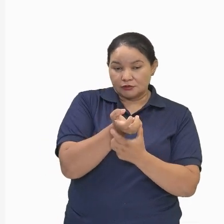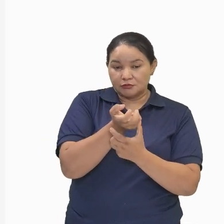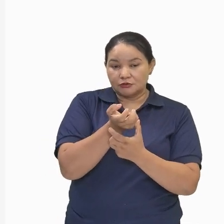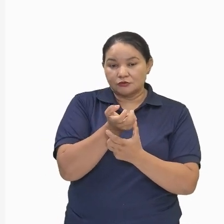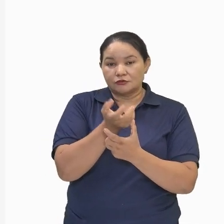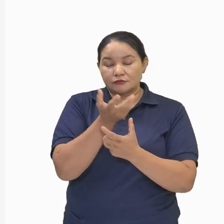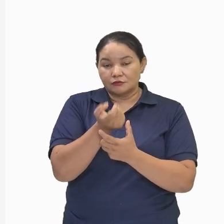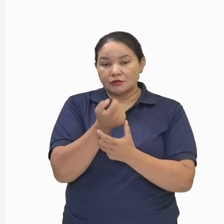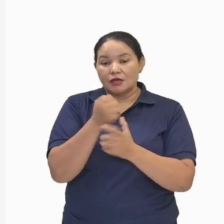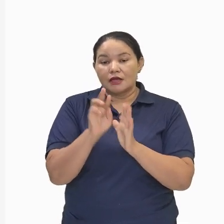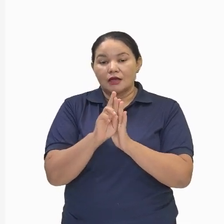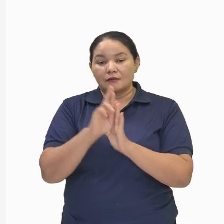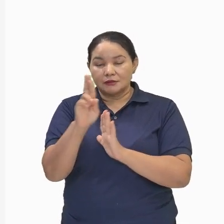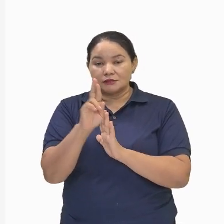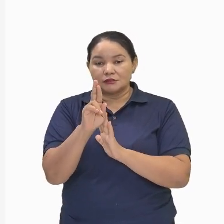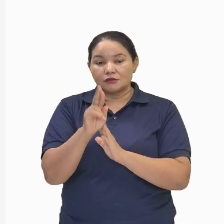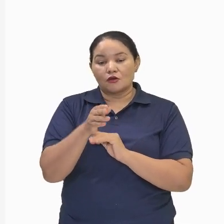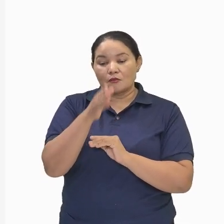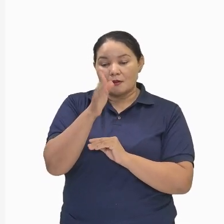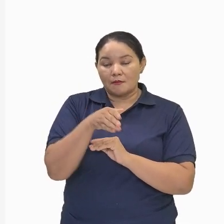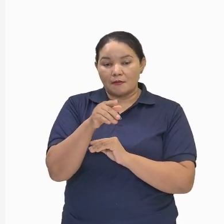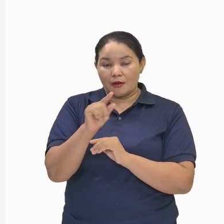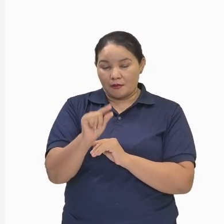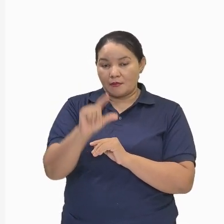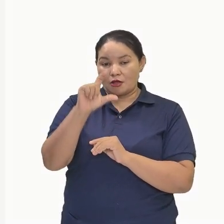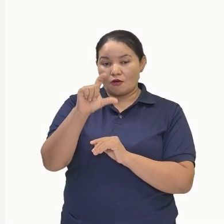são representados por uma barra maior,